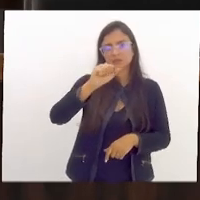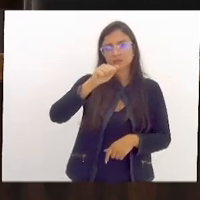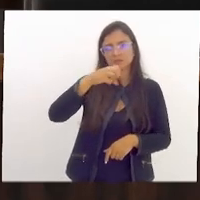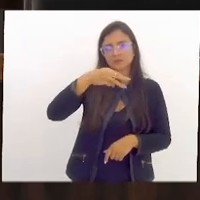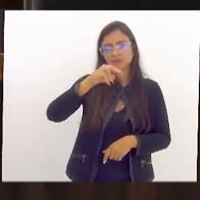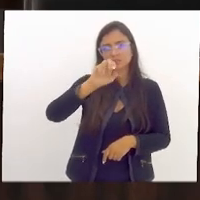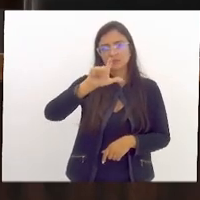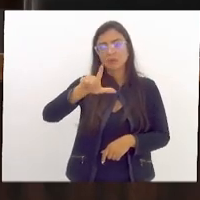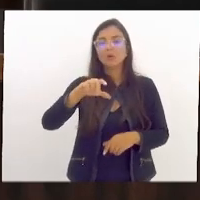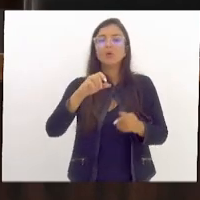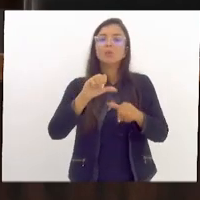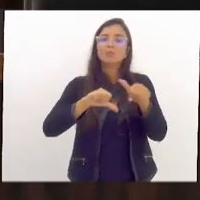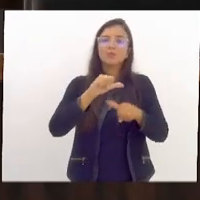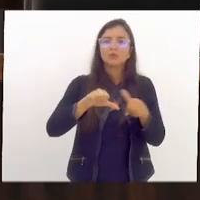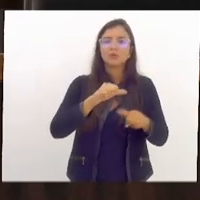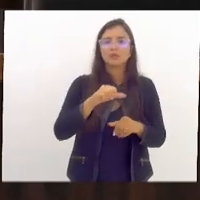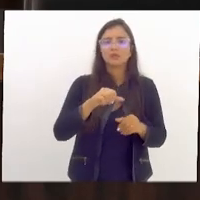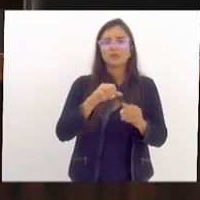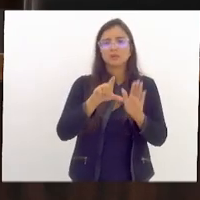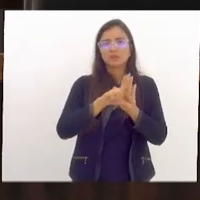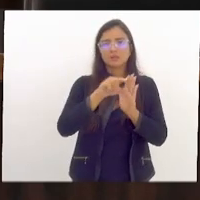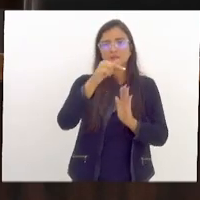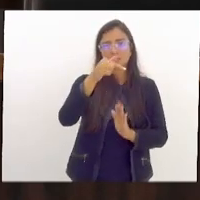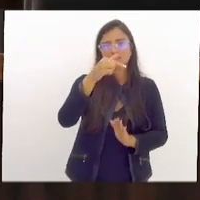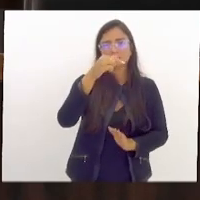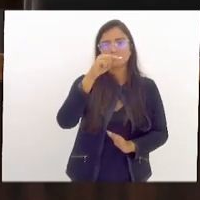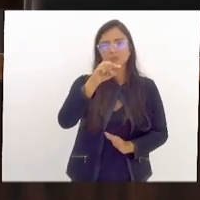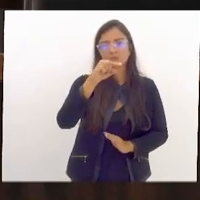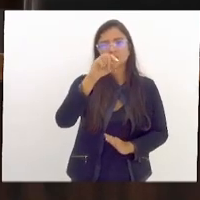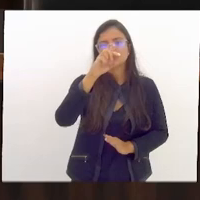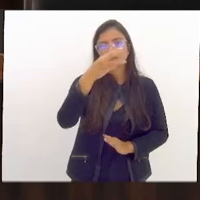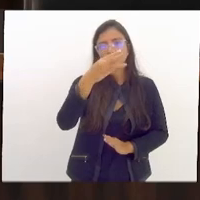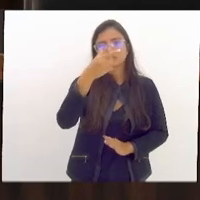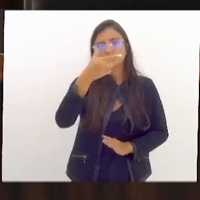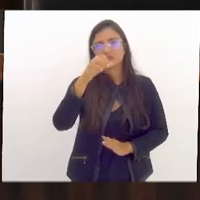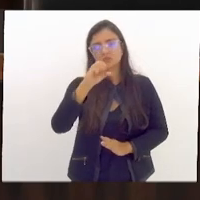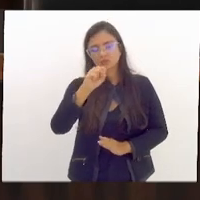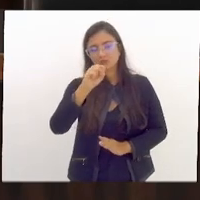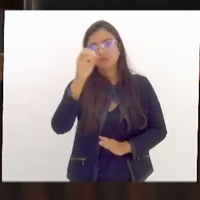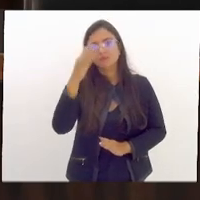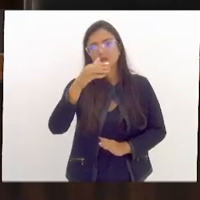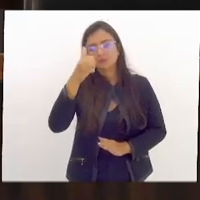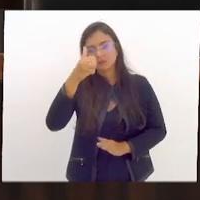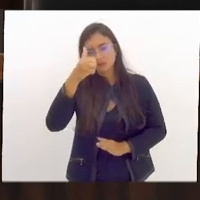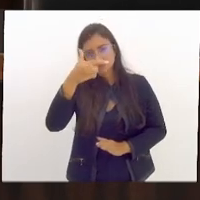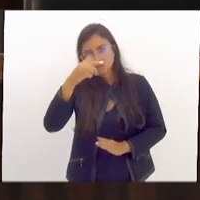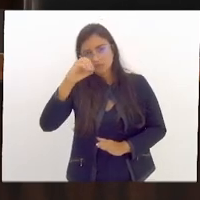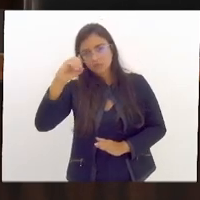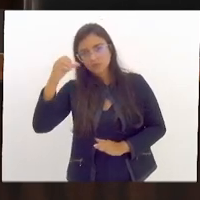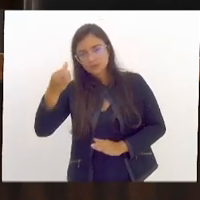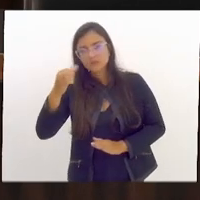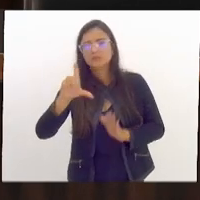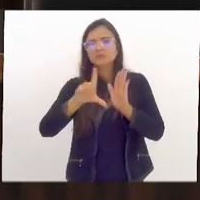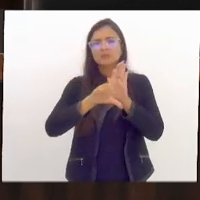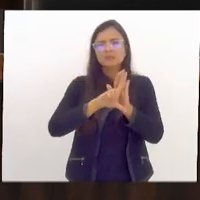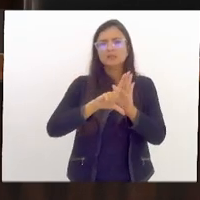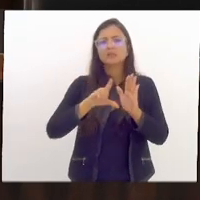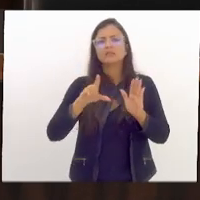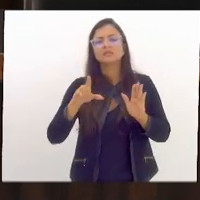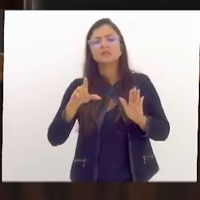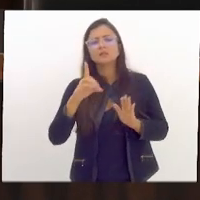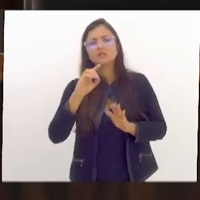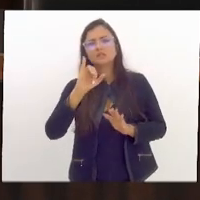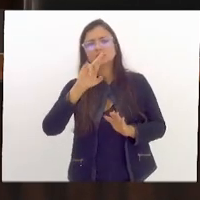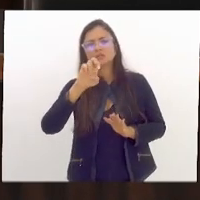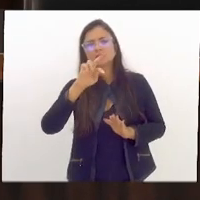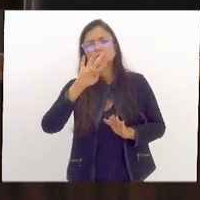Lei 7.329, de 8 de julho de 2016, institui no âmbito do Estado do Rio de Janeiro a Lei de Diretrizes para a Promoção da